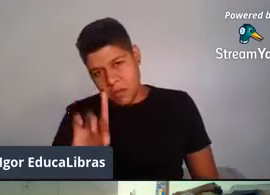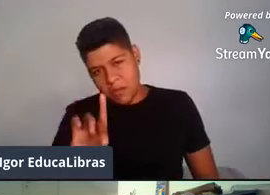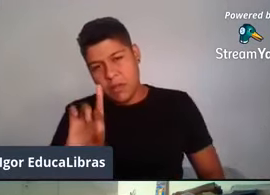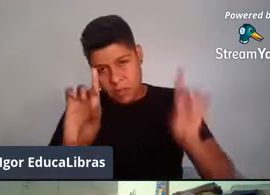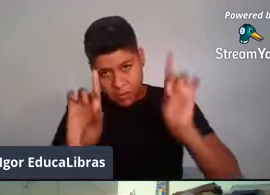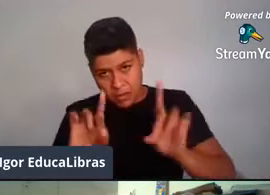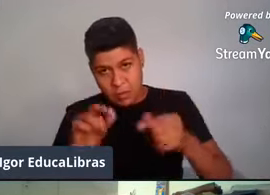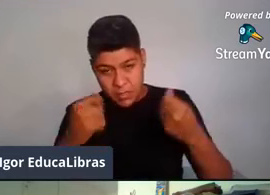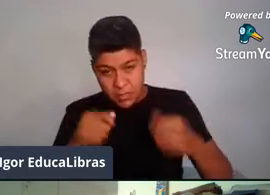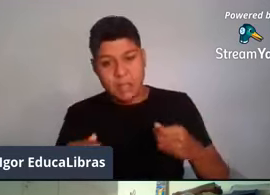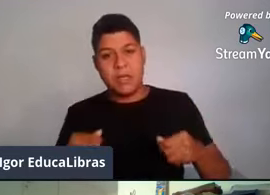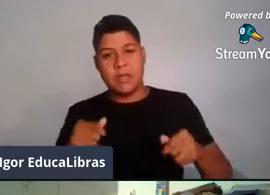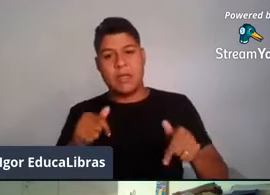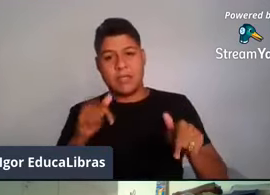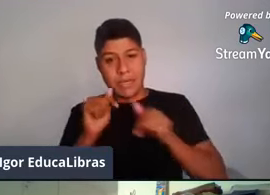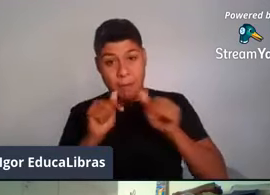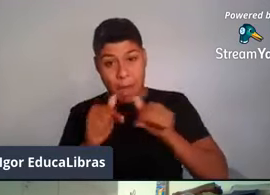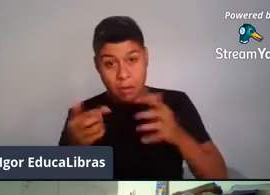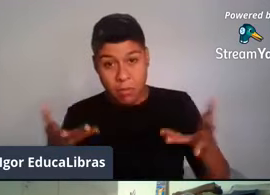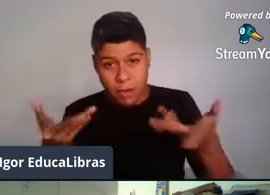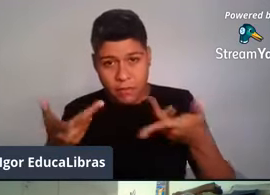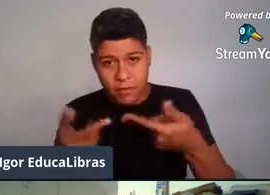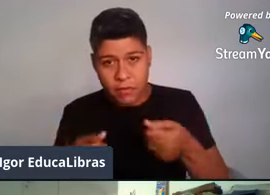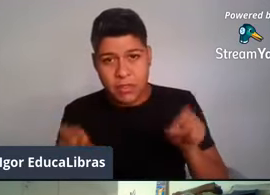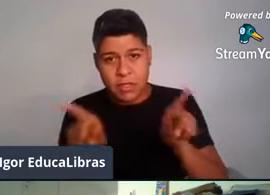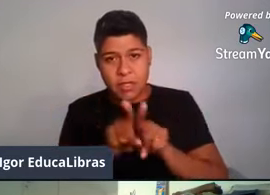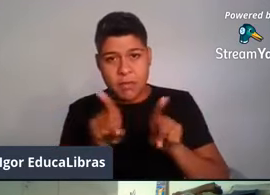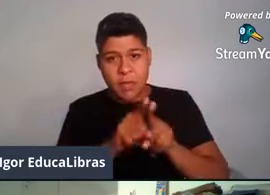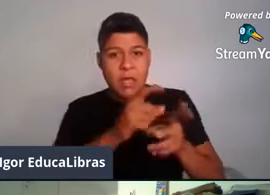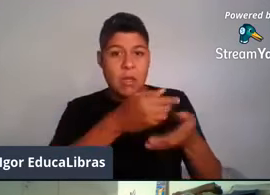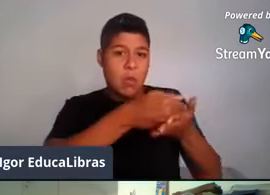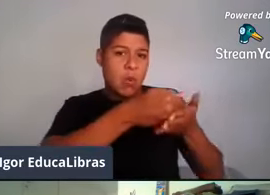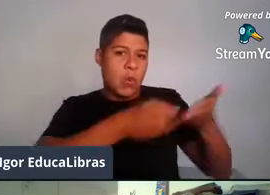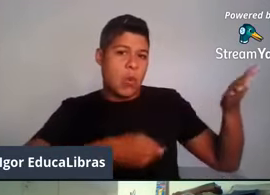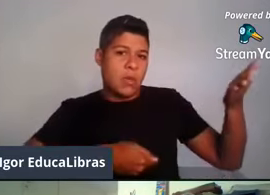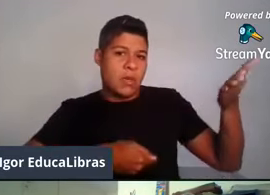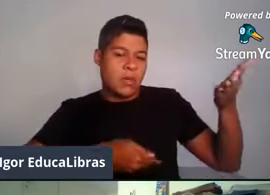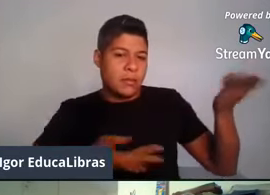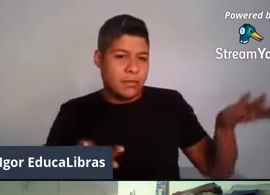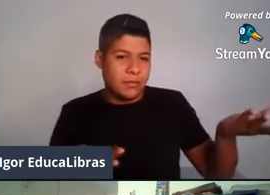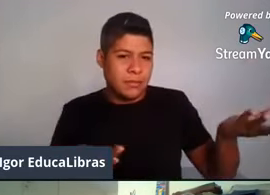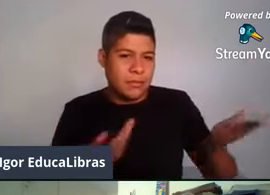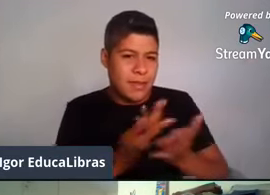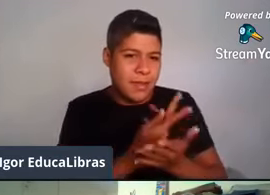funcionário, e também esse bendito desse contrato de inação.